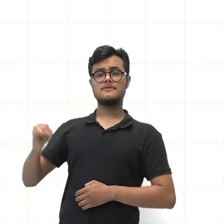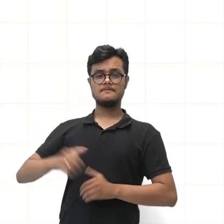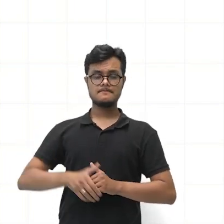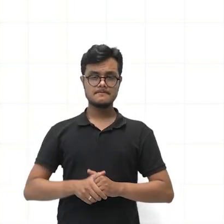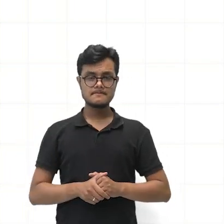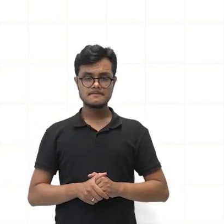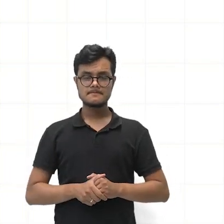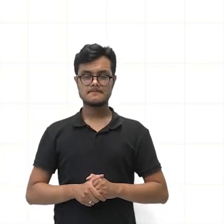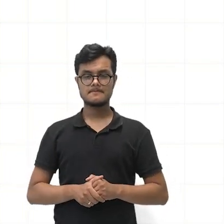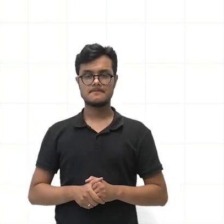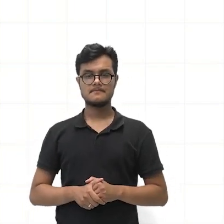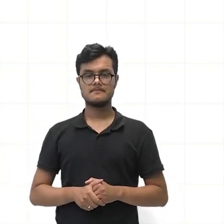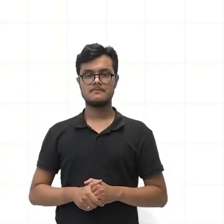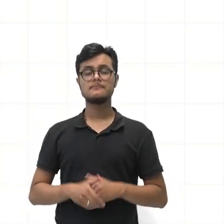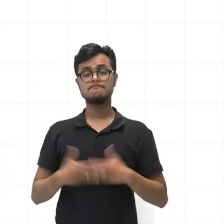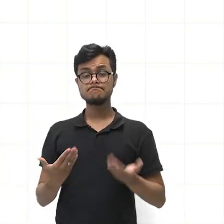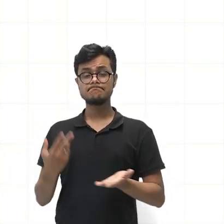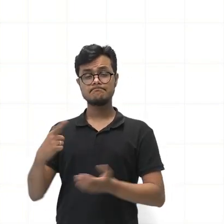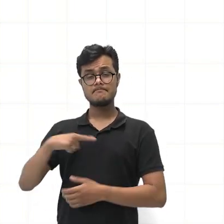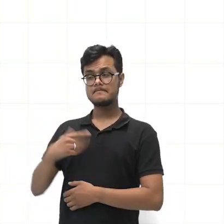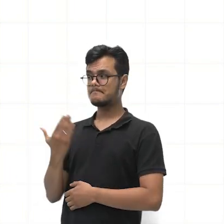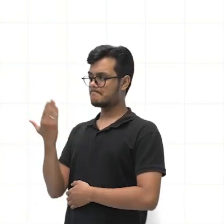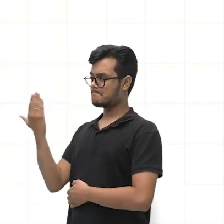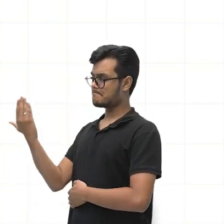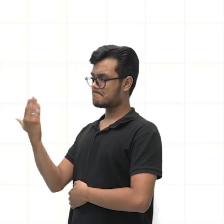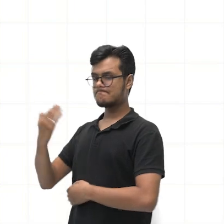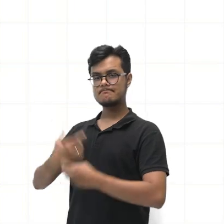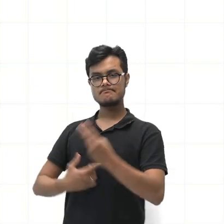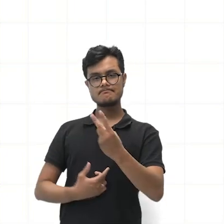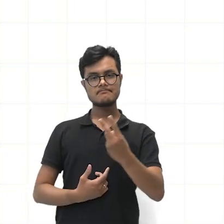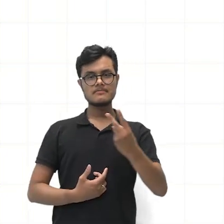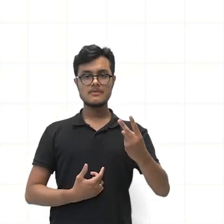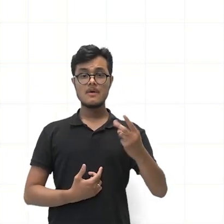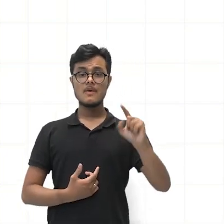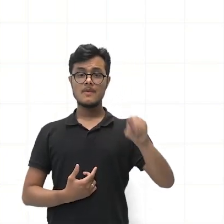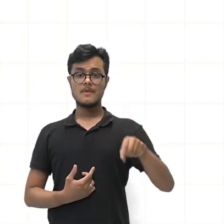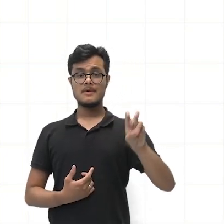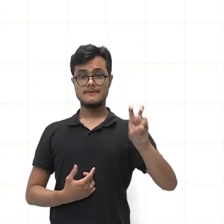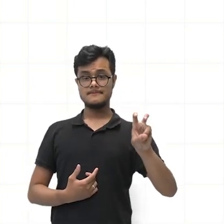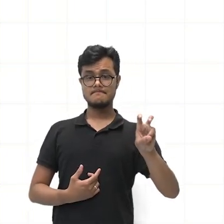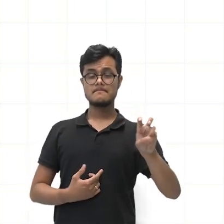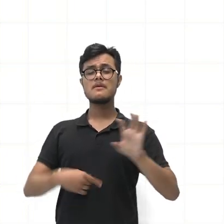Então, eu vou ter aqui, ó, 2,5, né? Menos